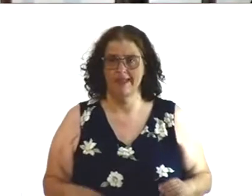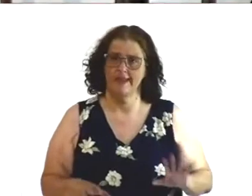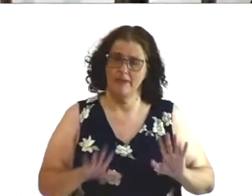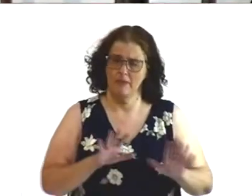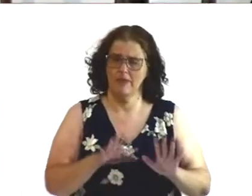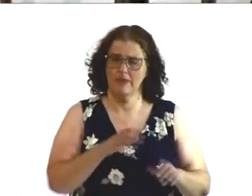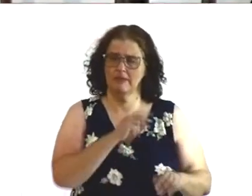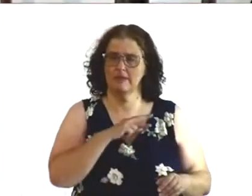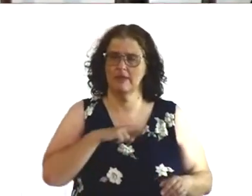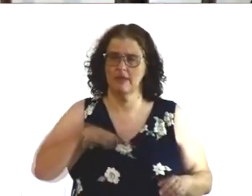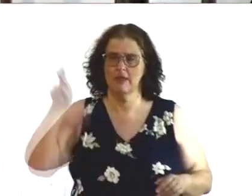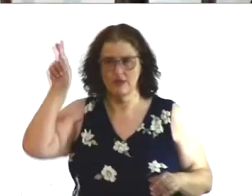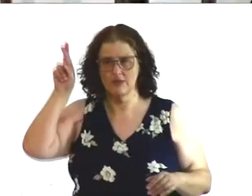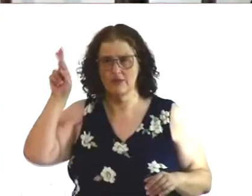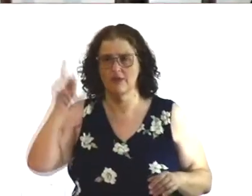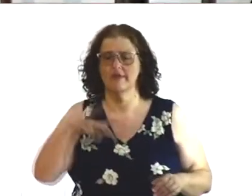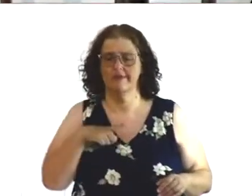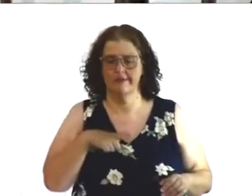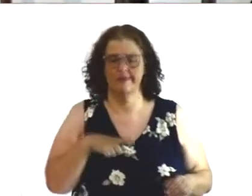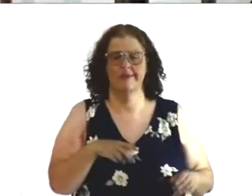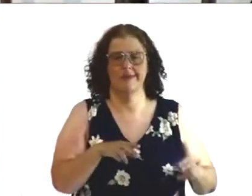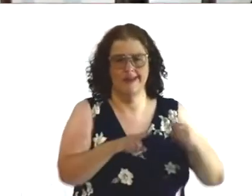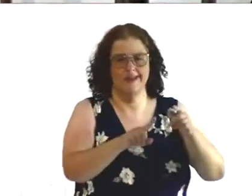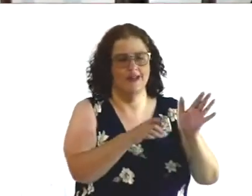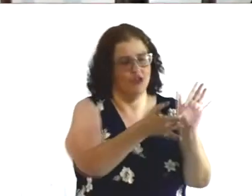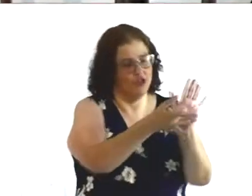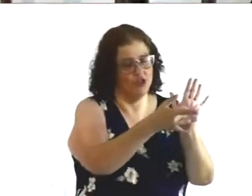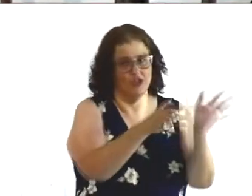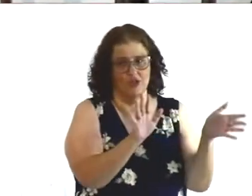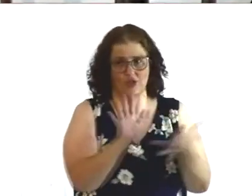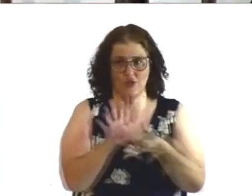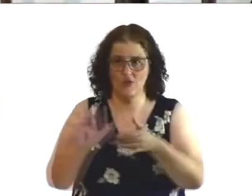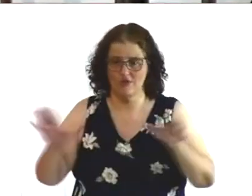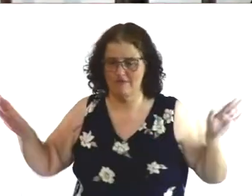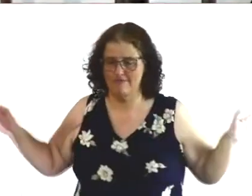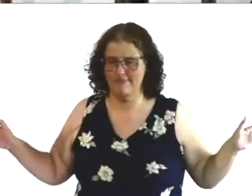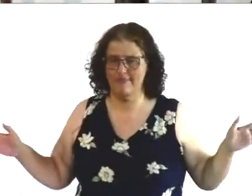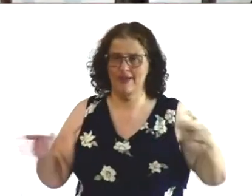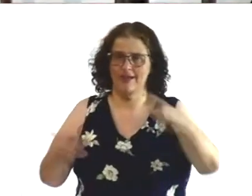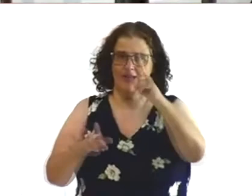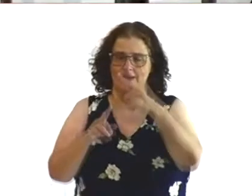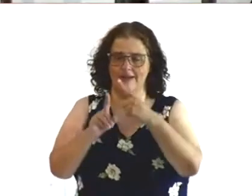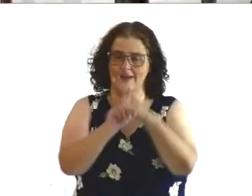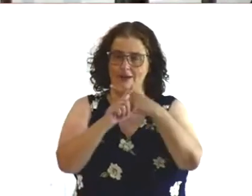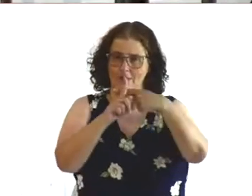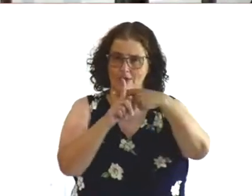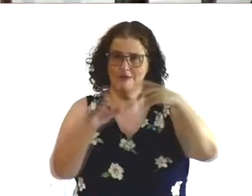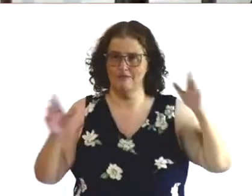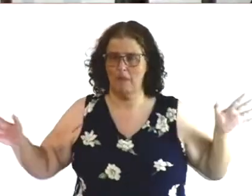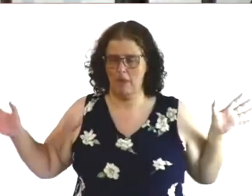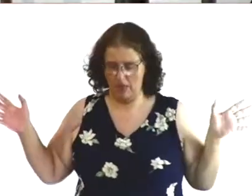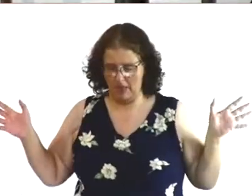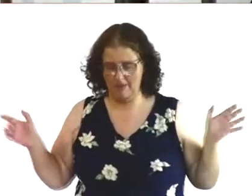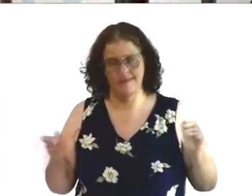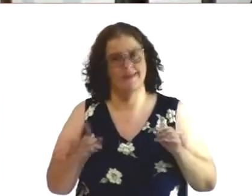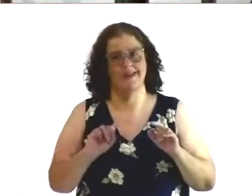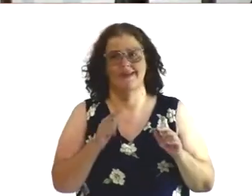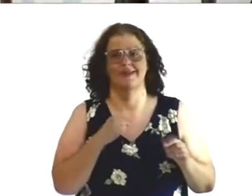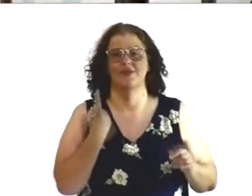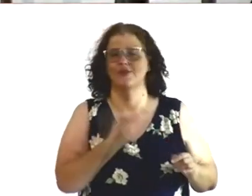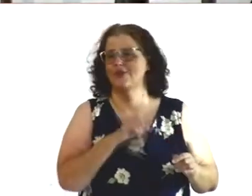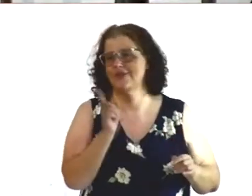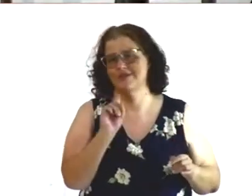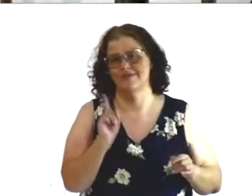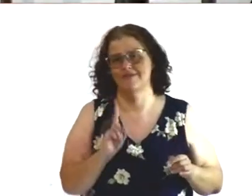é uma perspectiva errada. A cruz está vazia, ele não está mais na cruz. Ah, então está no túmulo. Não,